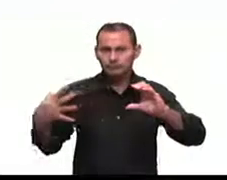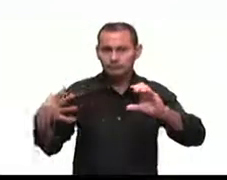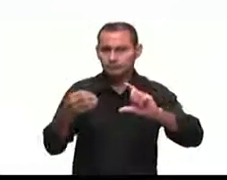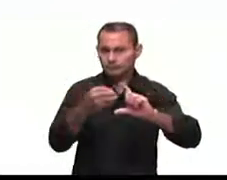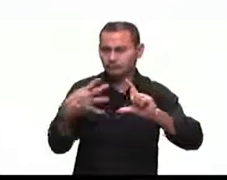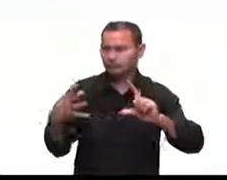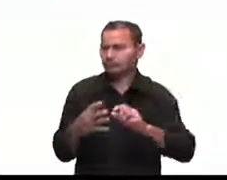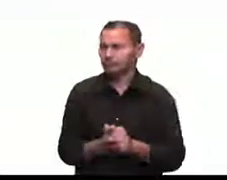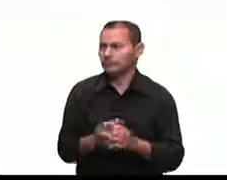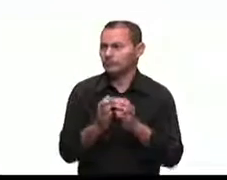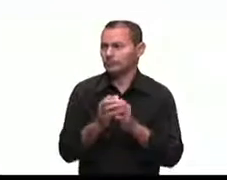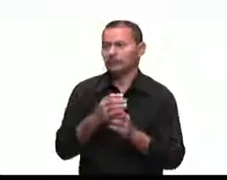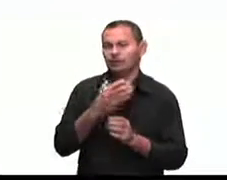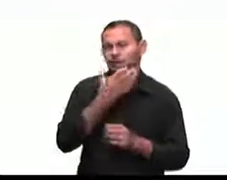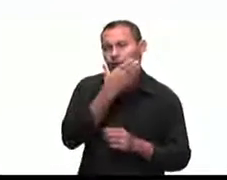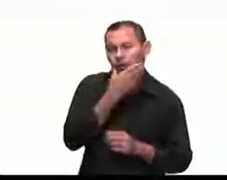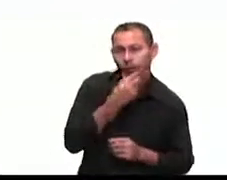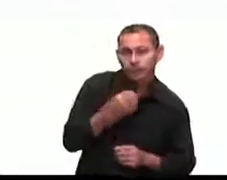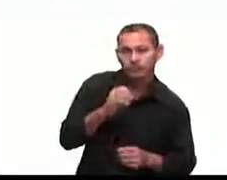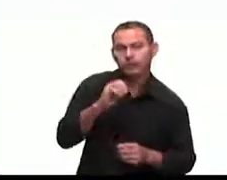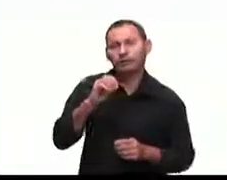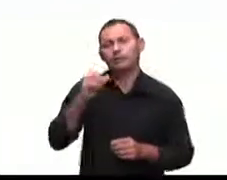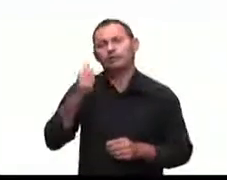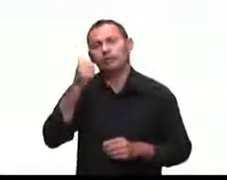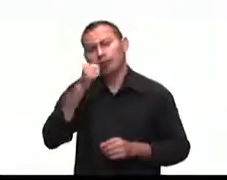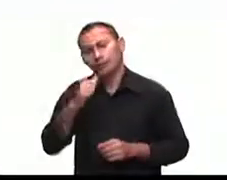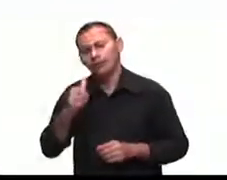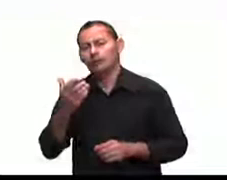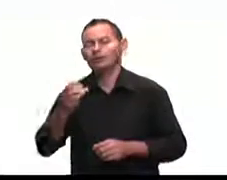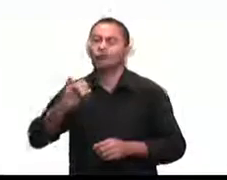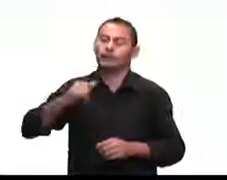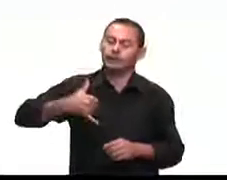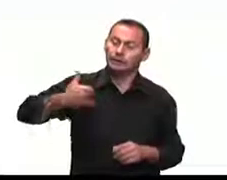características sexo, idade,